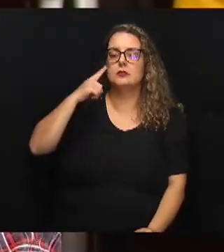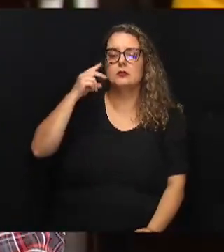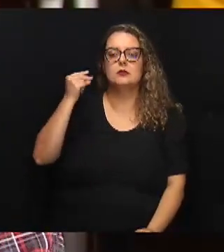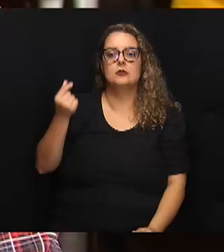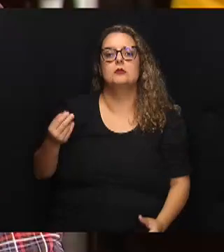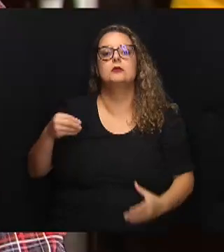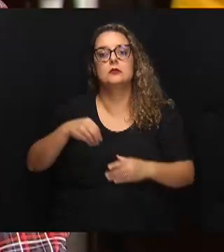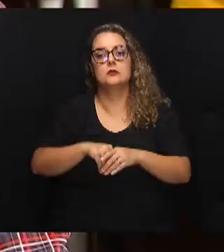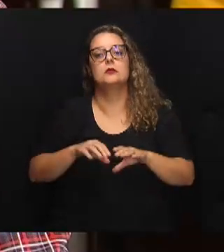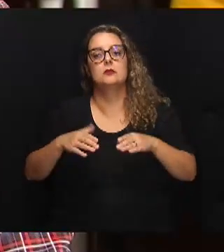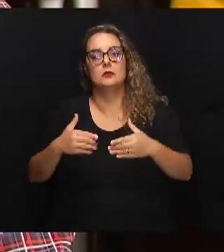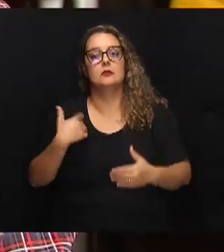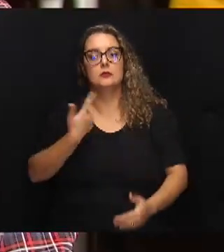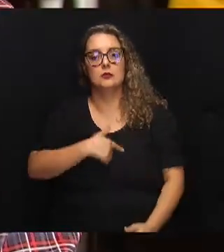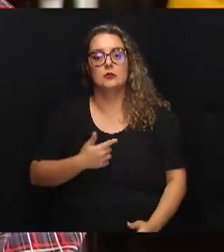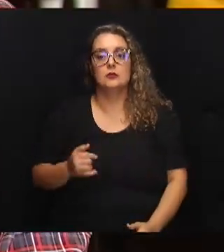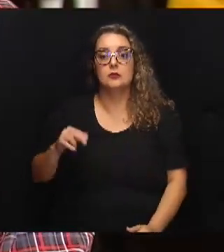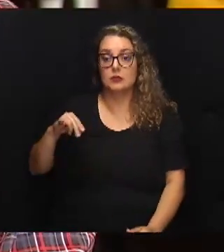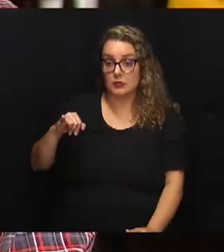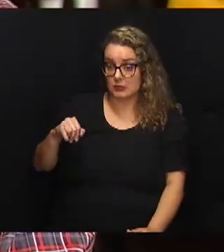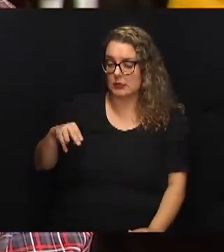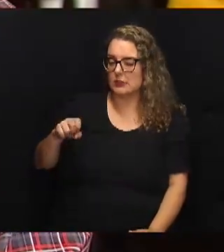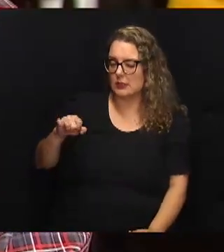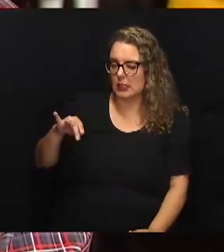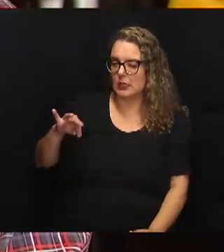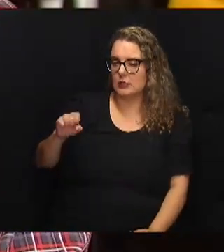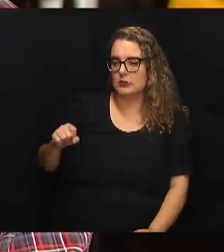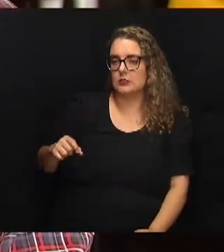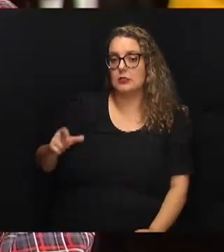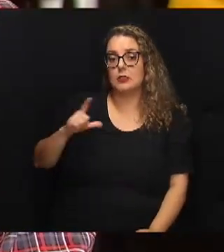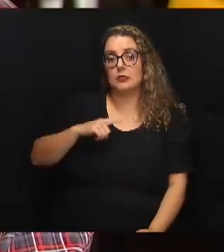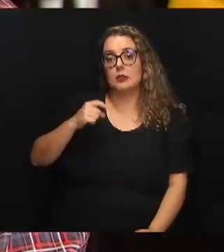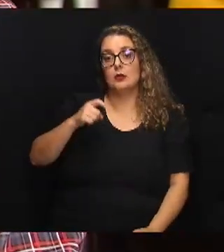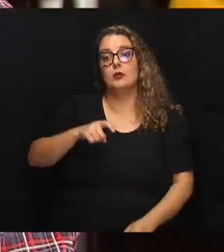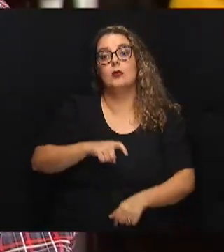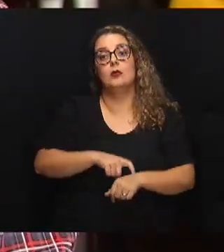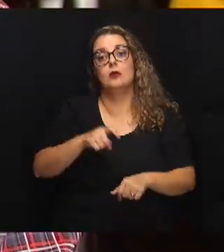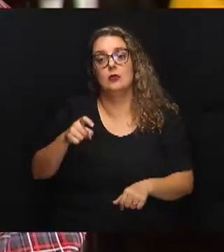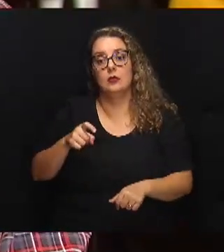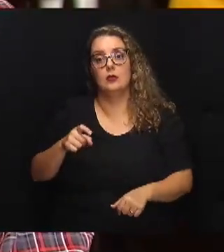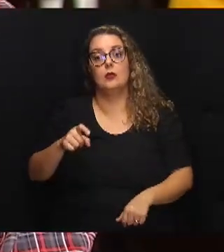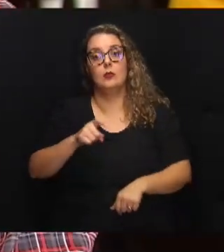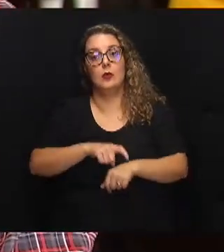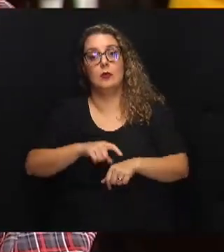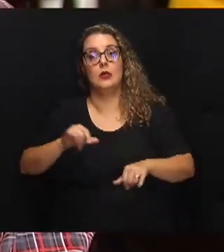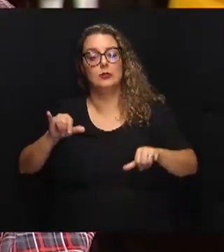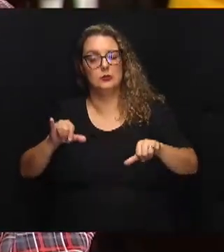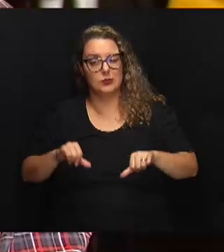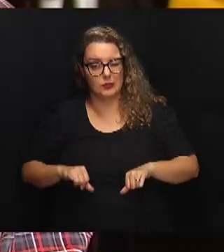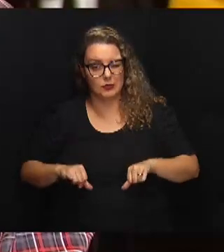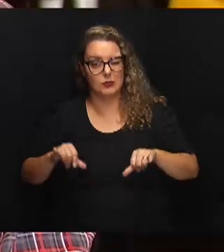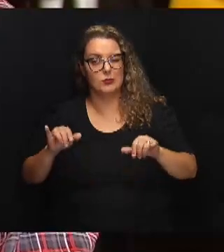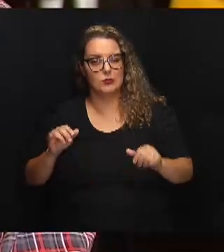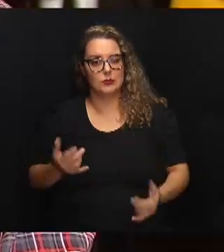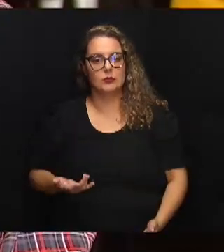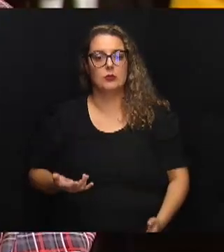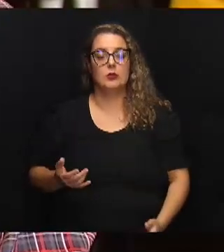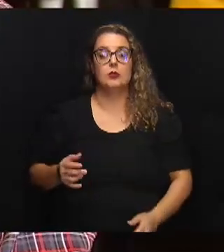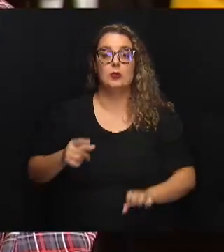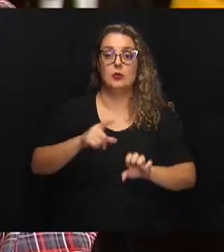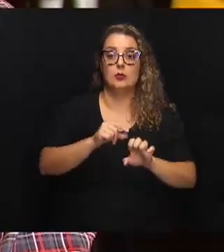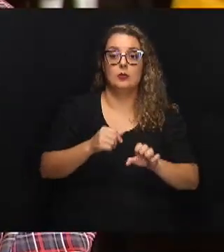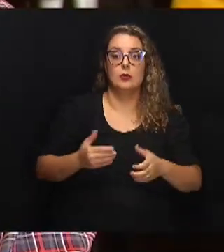nosso grupo. Quando eu falo assim, gerar insights, existe um momento que a gente chama momento das dores. O empreendedor traz uma